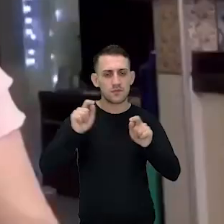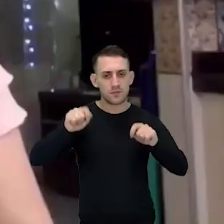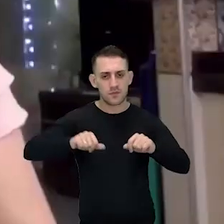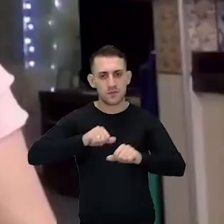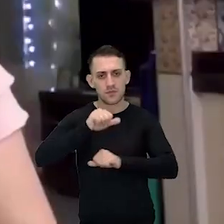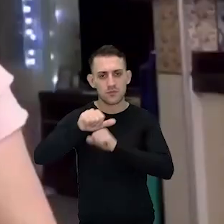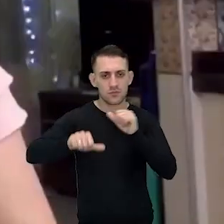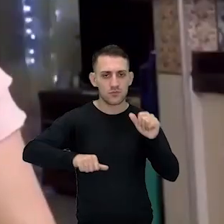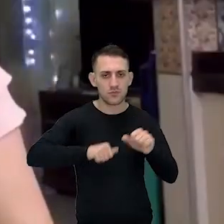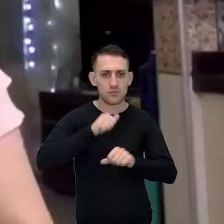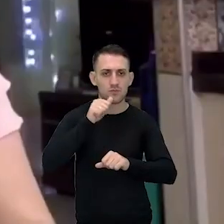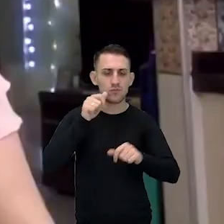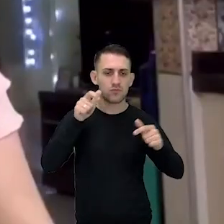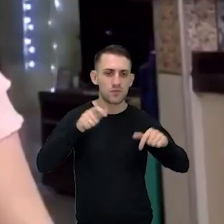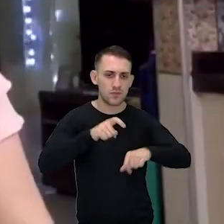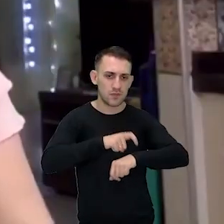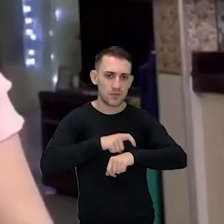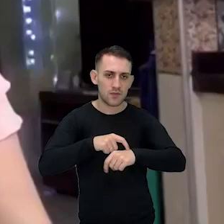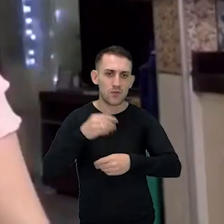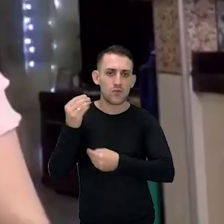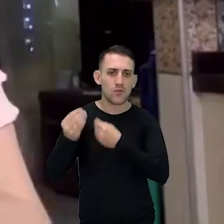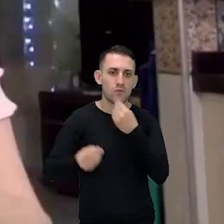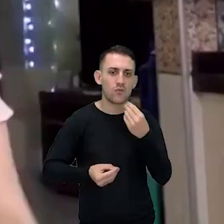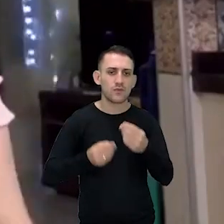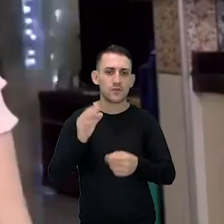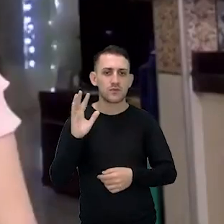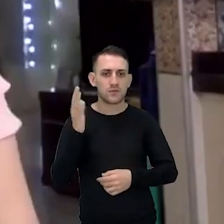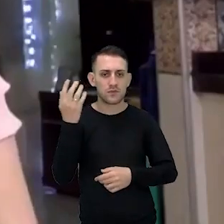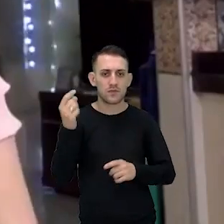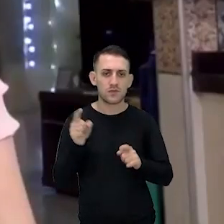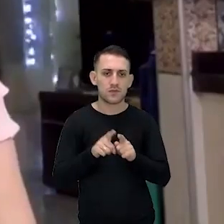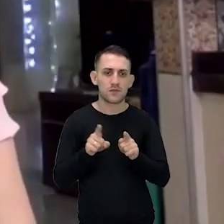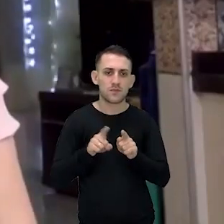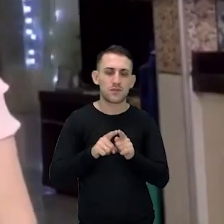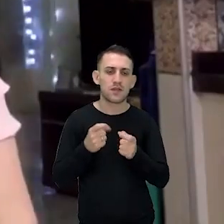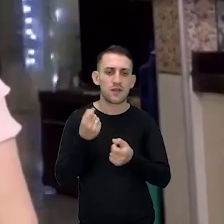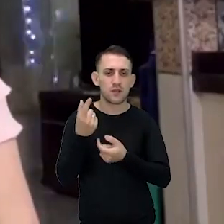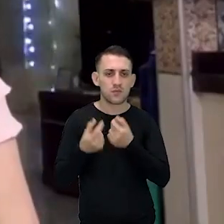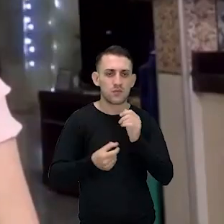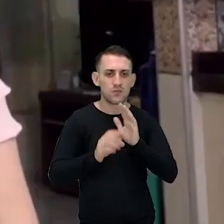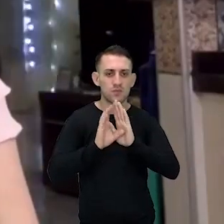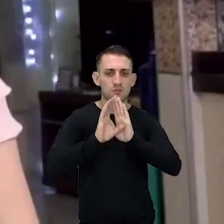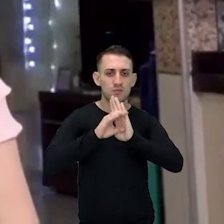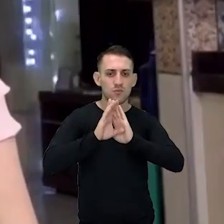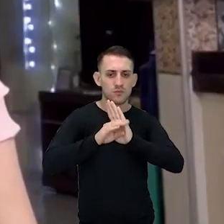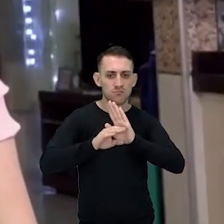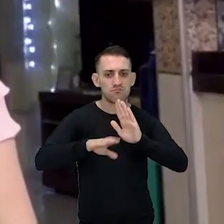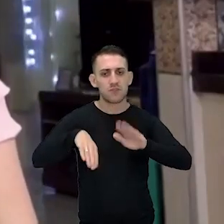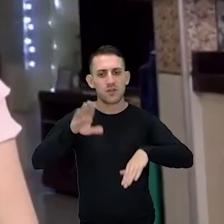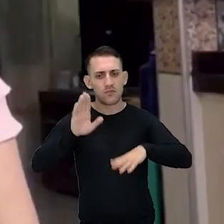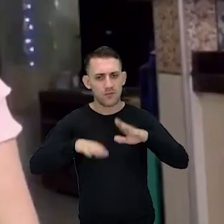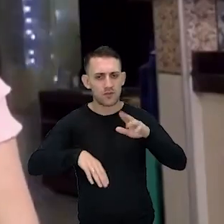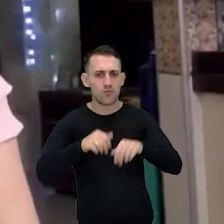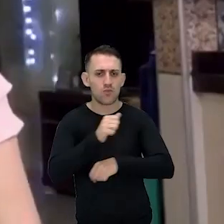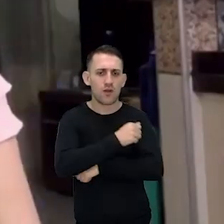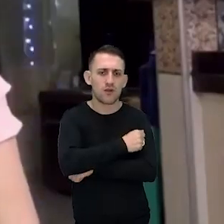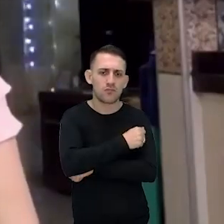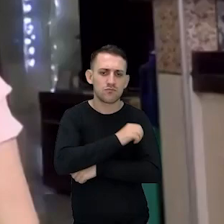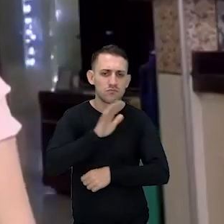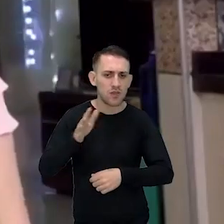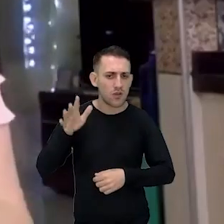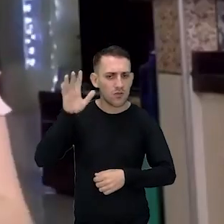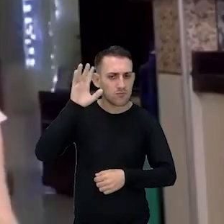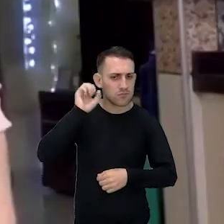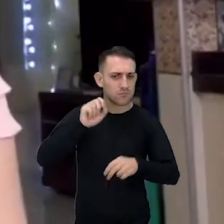no espaço-tempo, como isso acontece, e alguns conceitos que talvez os alunos já tenham ouvido falar,